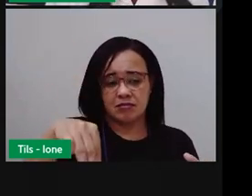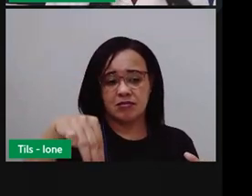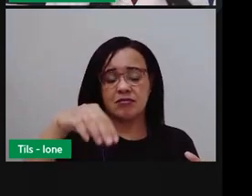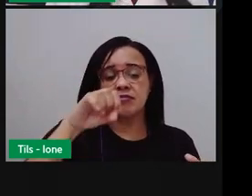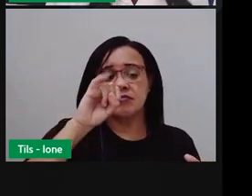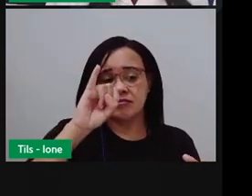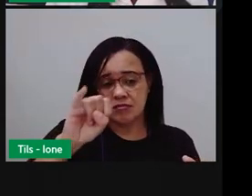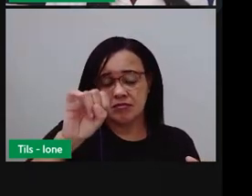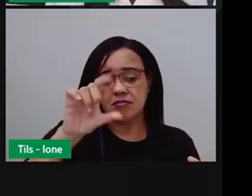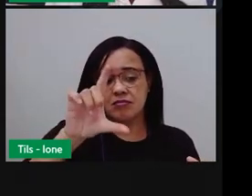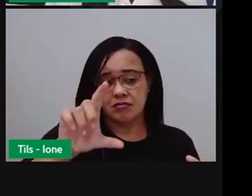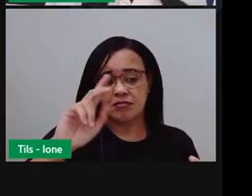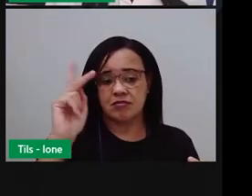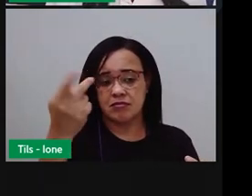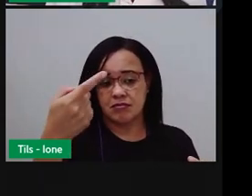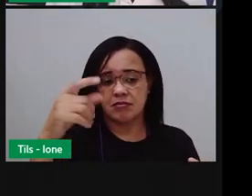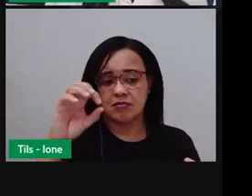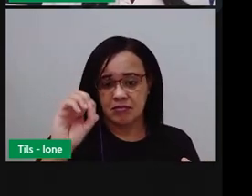Mungunzá.